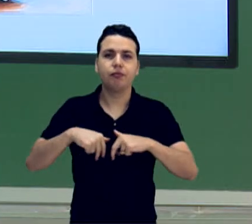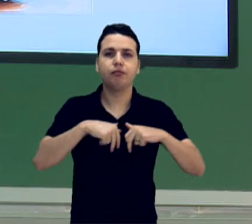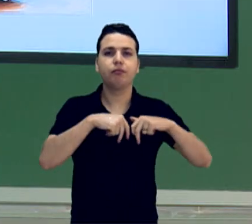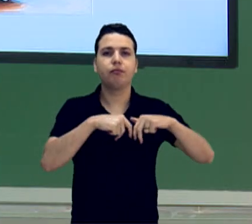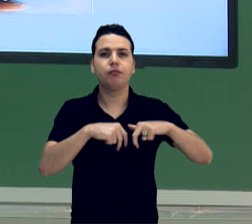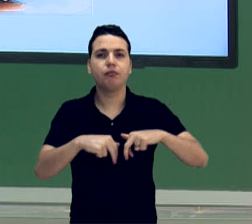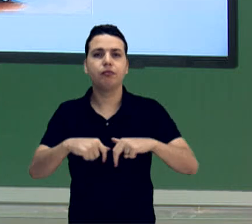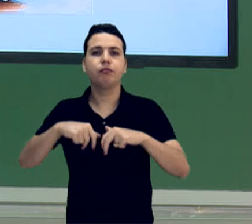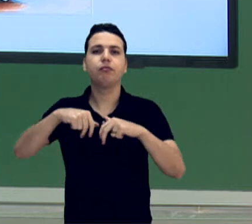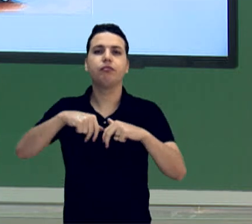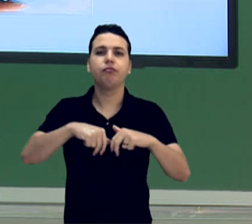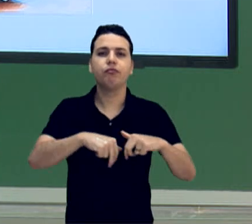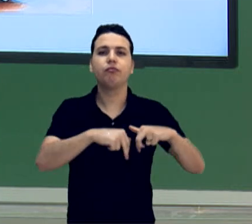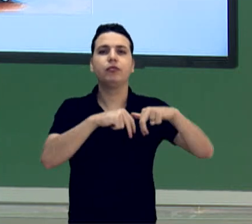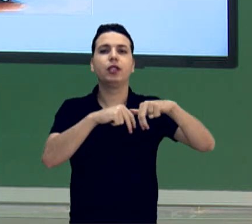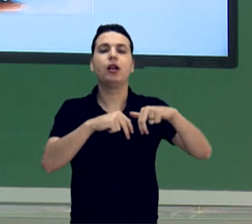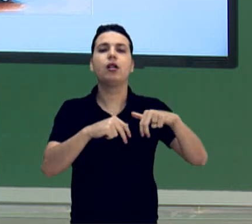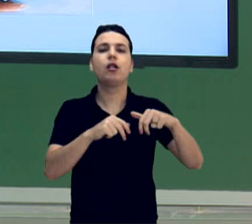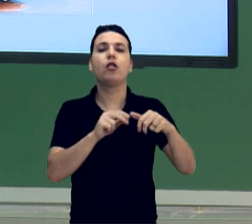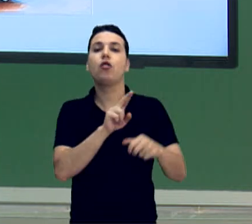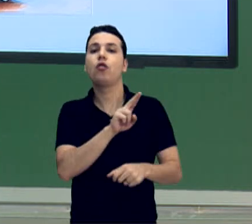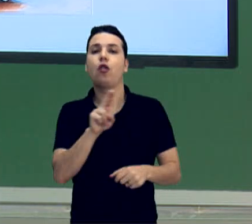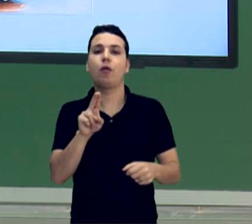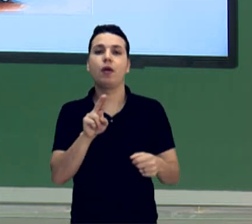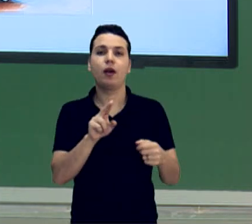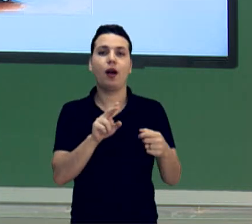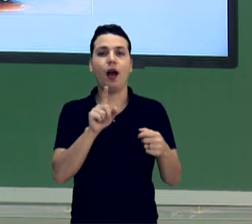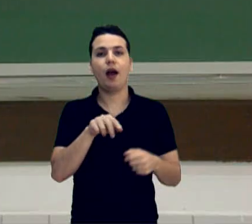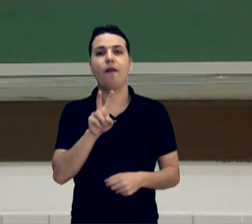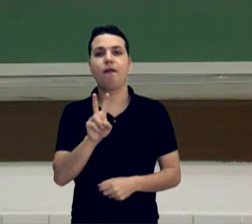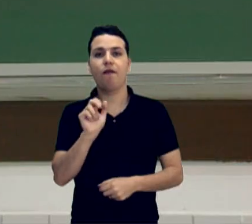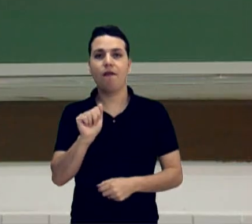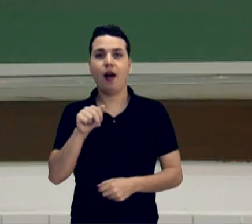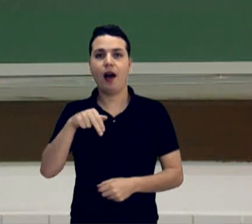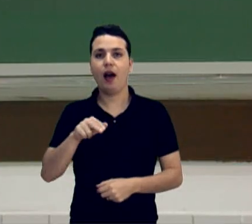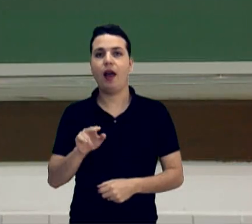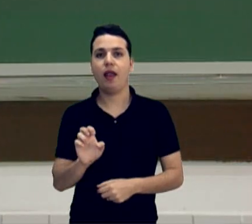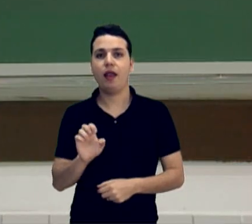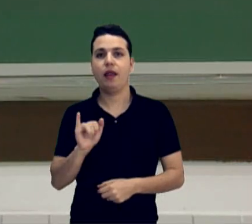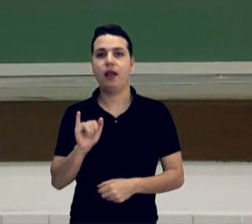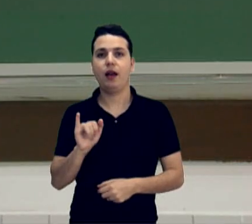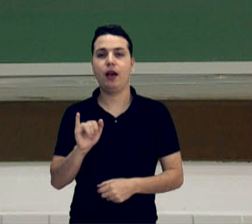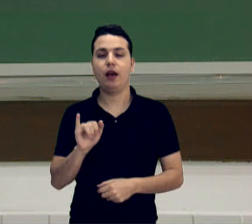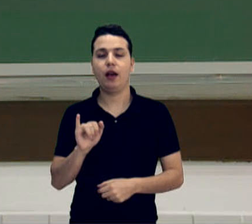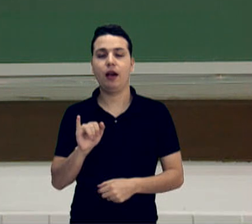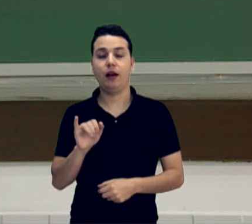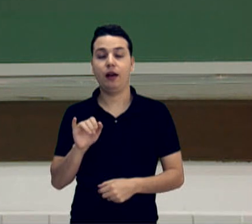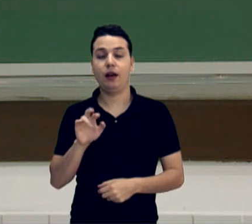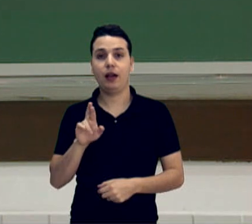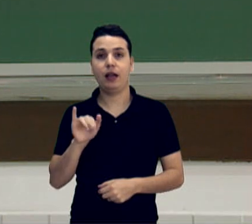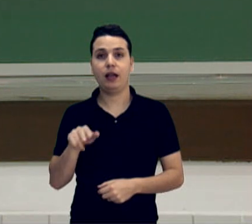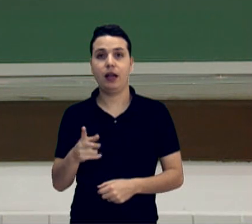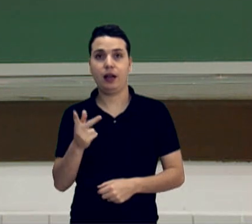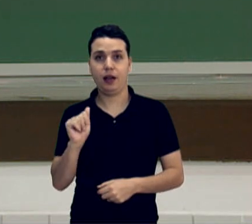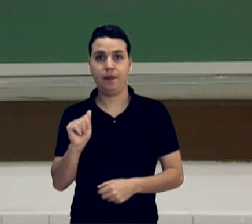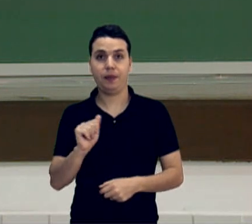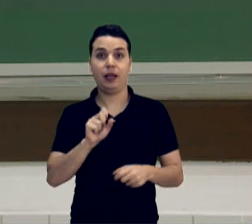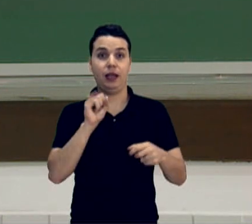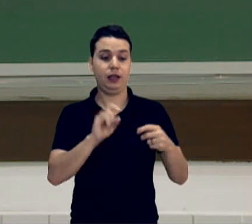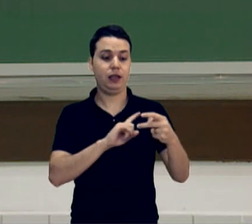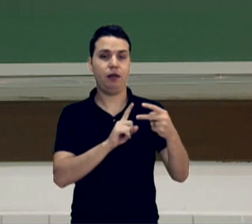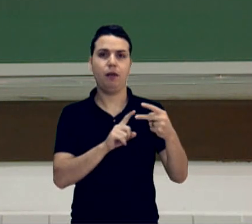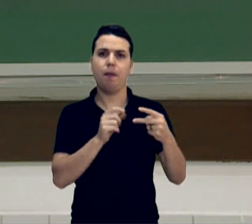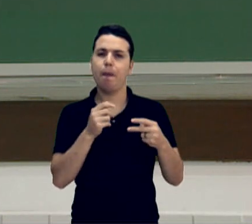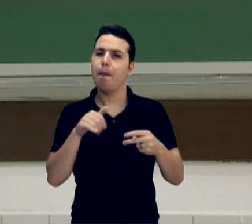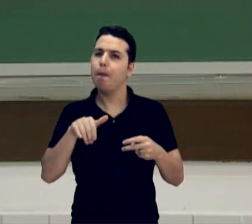assim, ela se chama vaneirinha. Se ela já é acelerada um pouco mais, vaneira. E se ela for bem